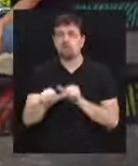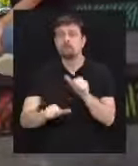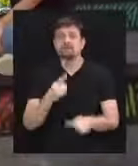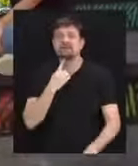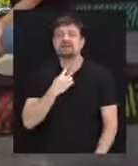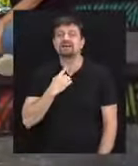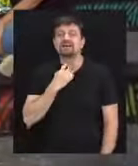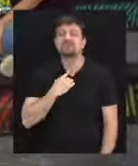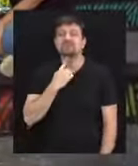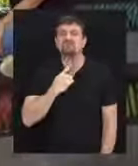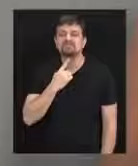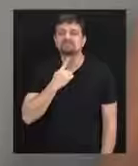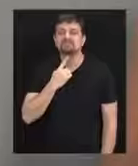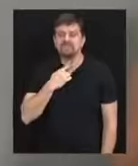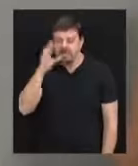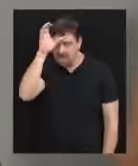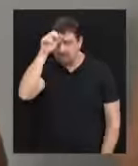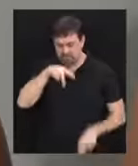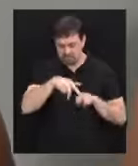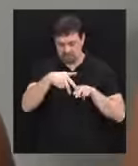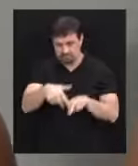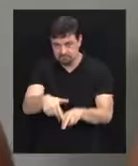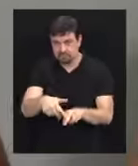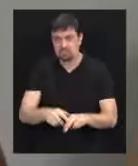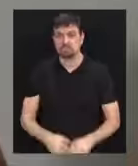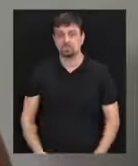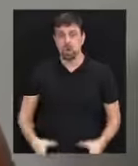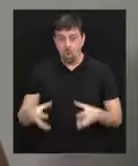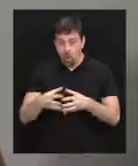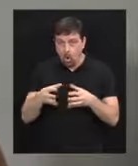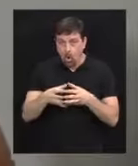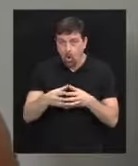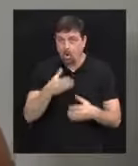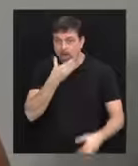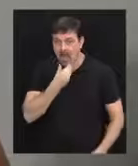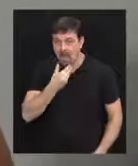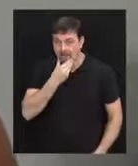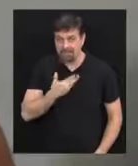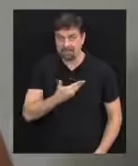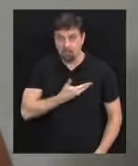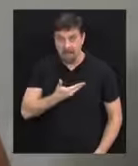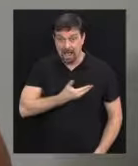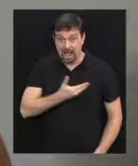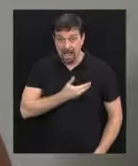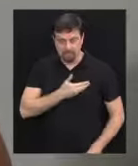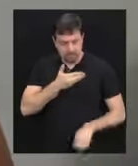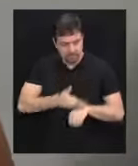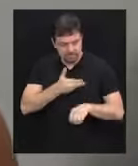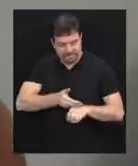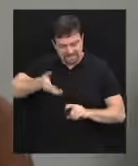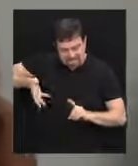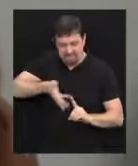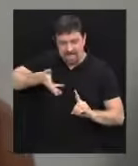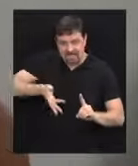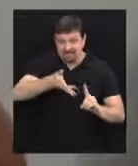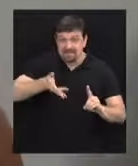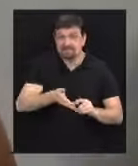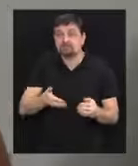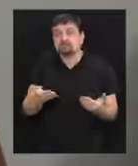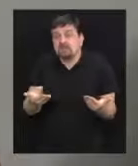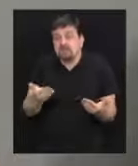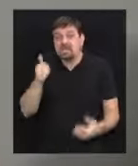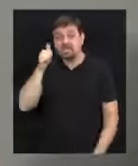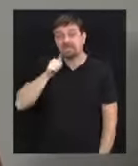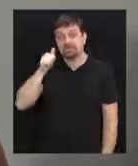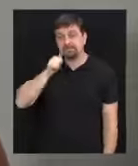é a vontade de querer andar. Aí muitas vezes os meninos são muito incentivados, tem vários amigos, então eles treinam bastante. E as meninas, elas têm